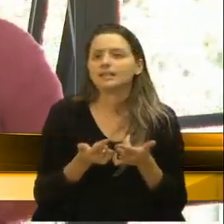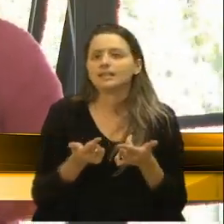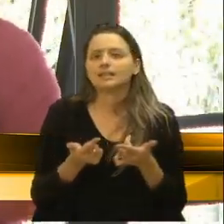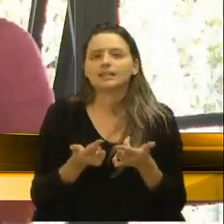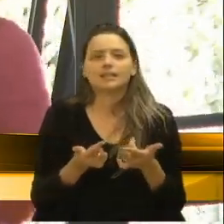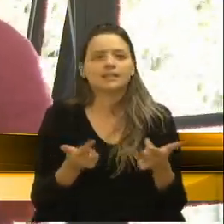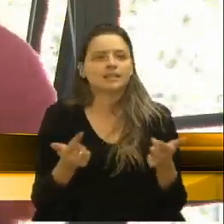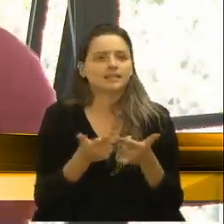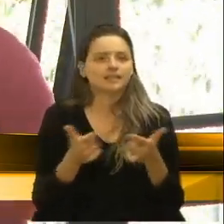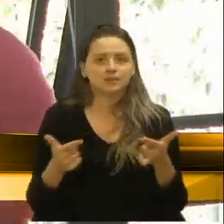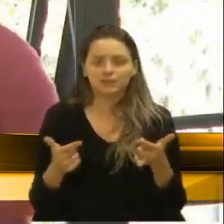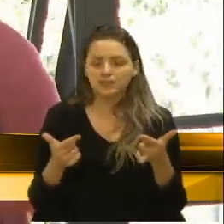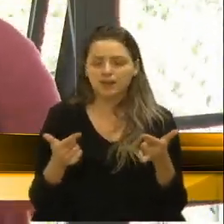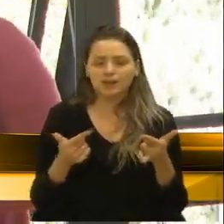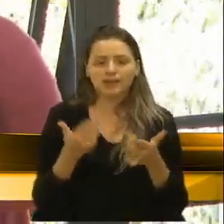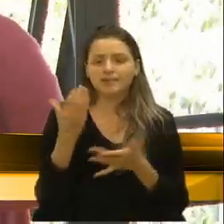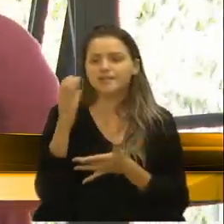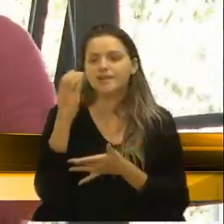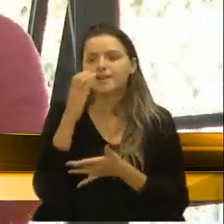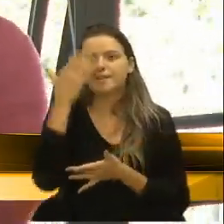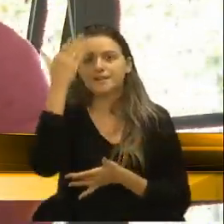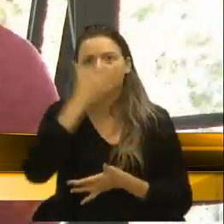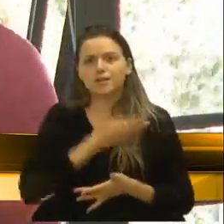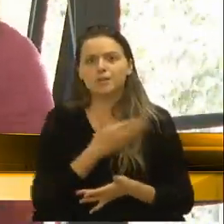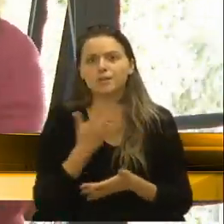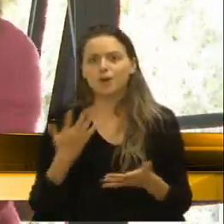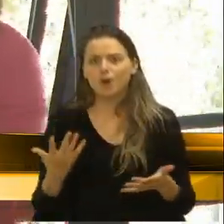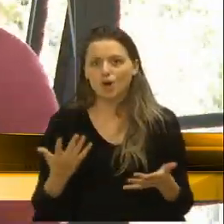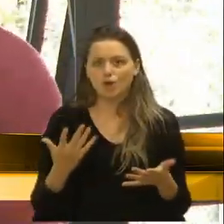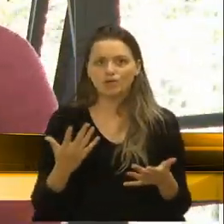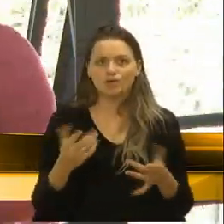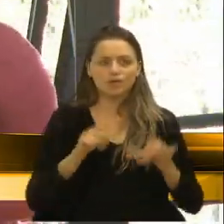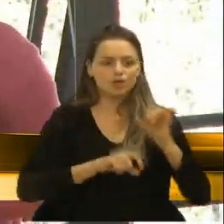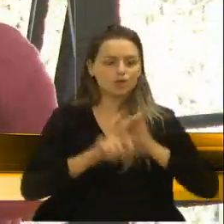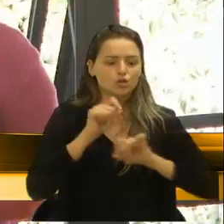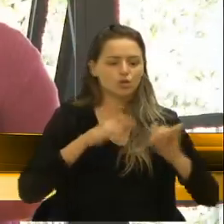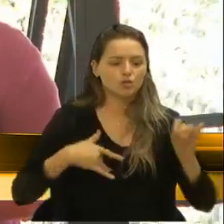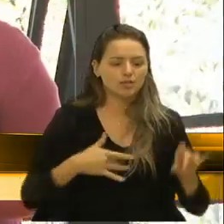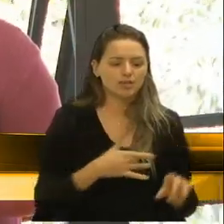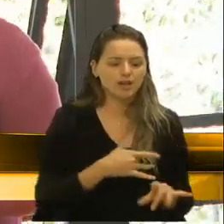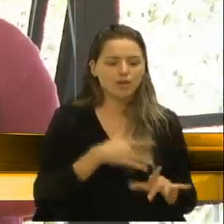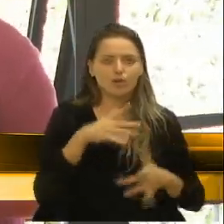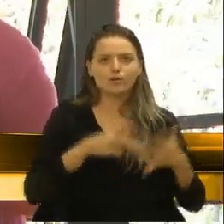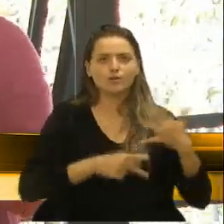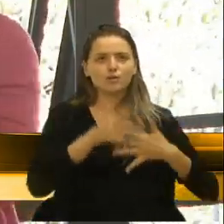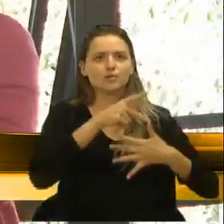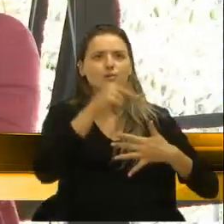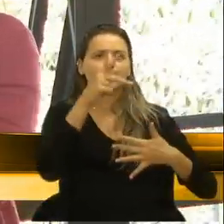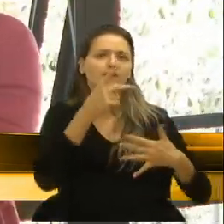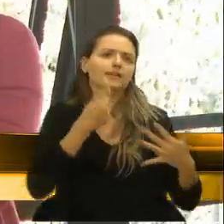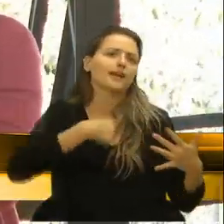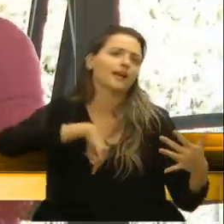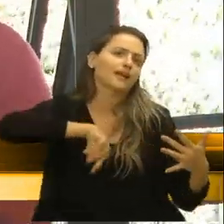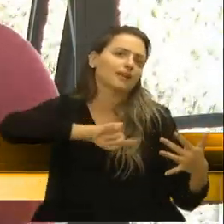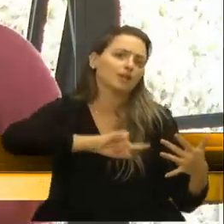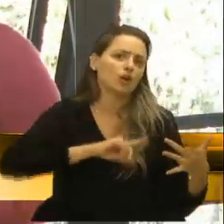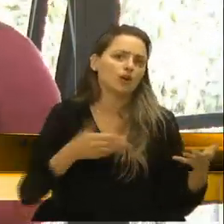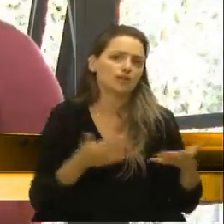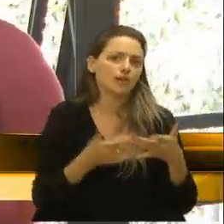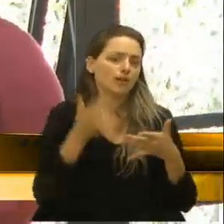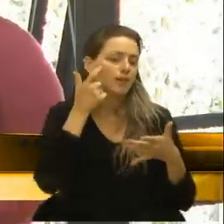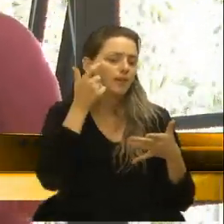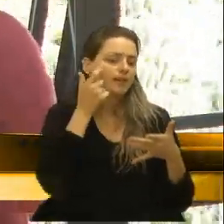tem embasamento científico que trate a questão da saúde como primeiro lugar. Não, a gente está tratando setores